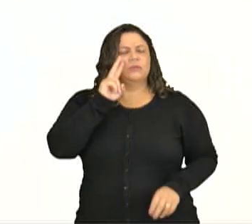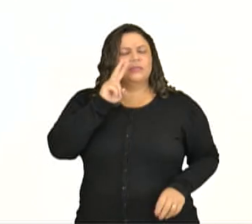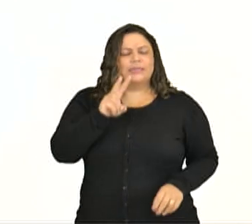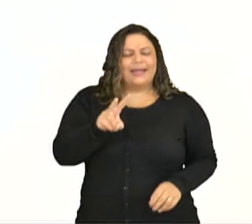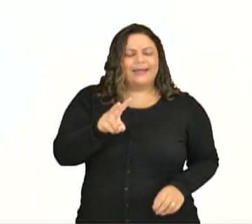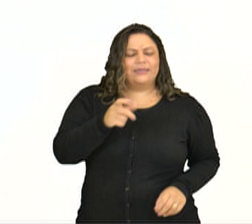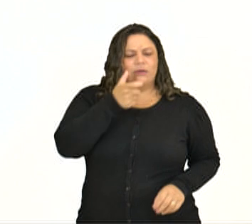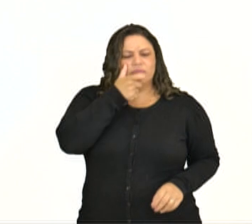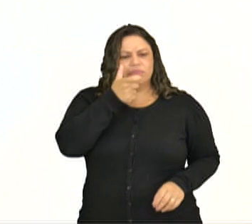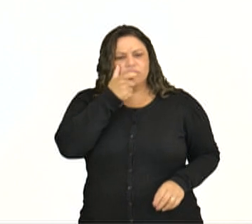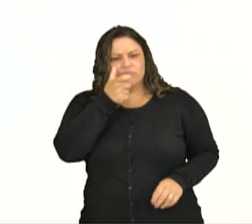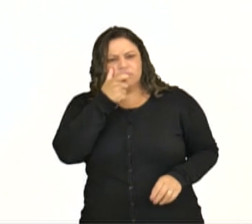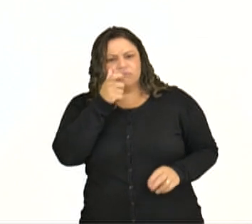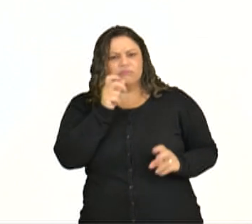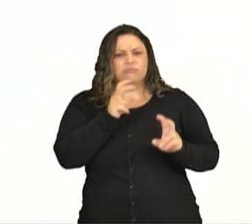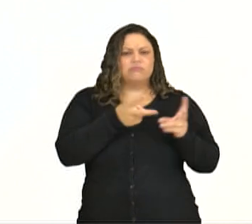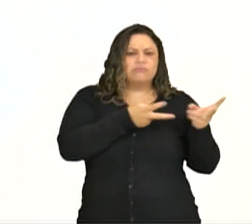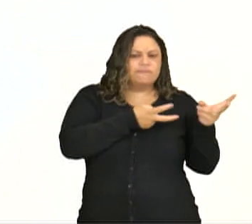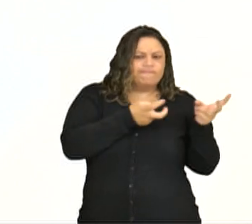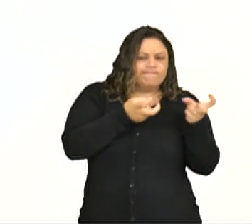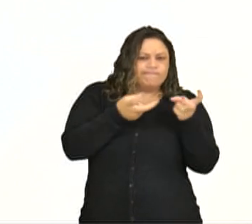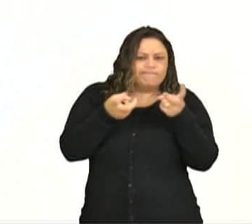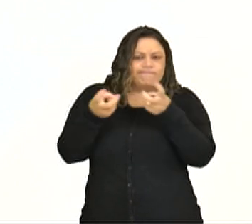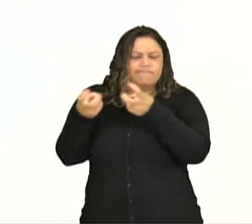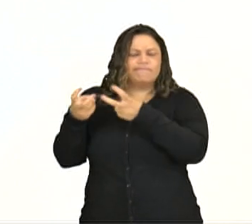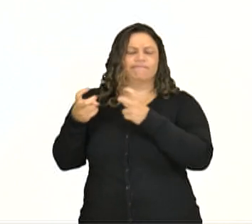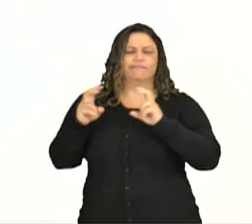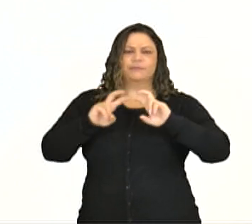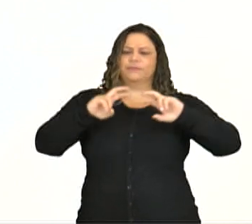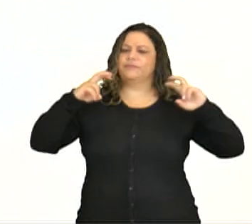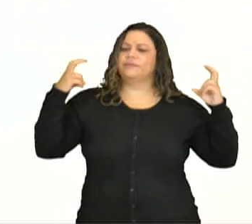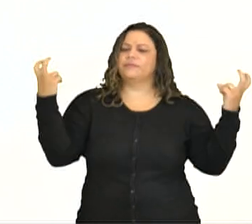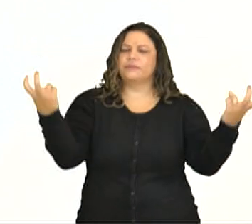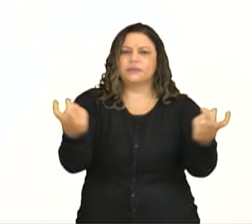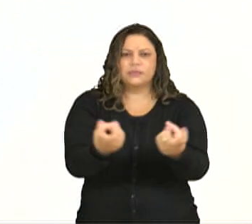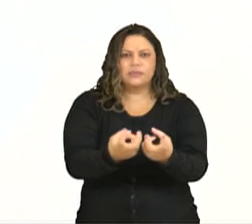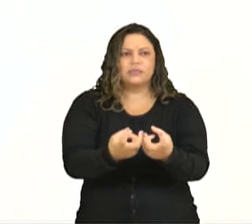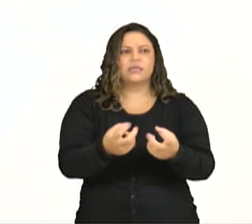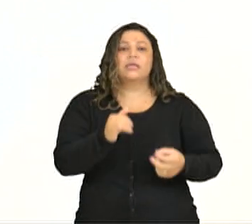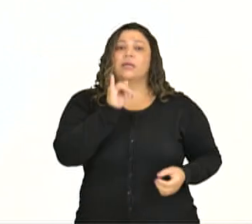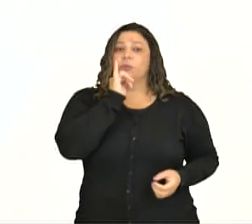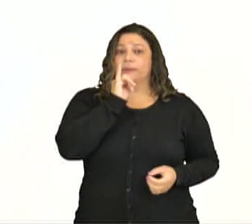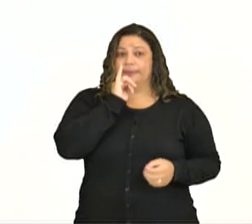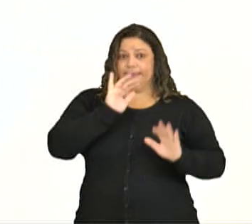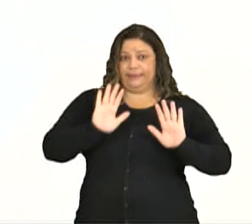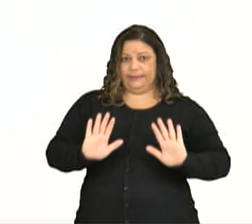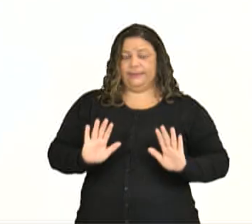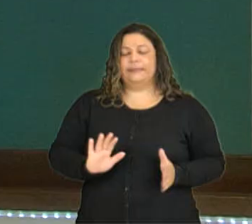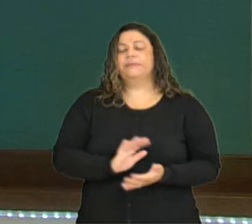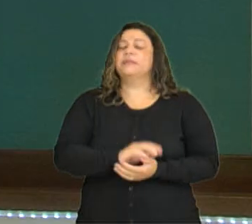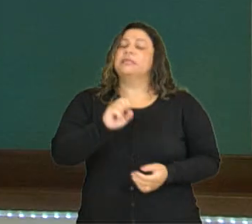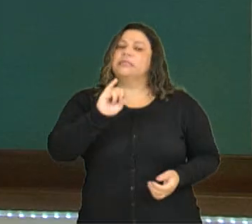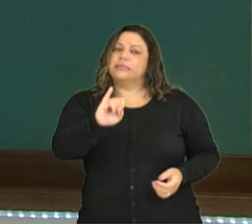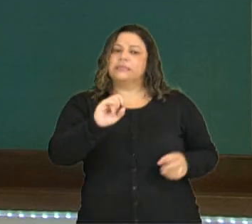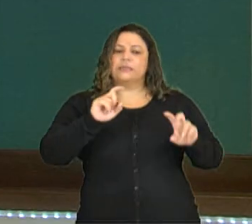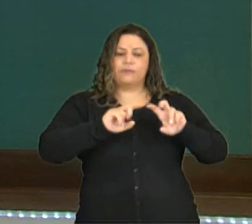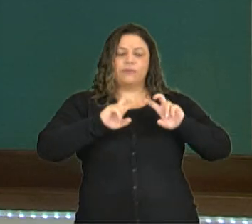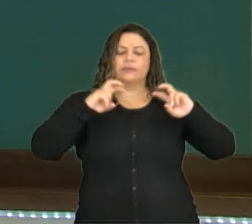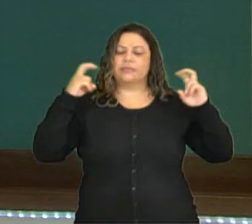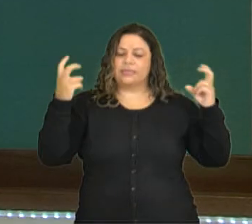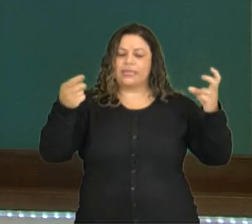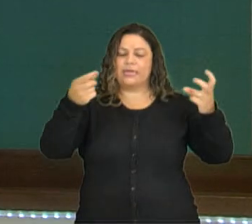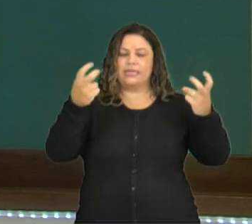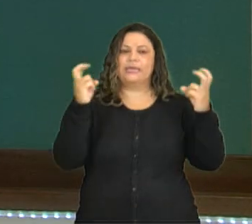vários mecanismos ali dentro da roda. Por exemplo, vou citar um para vocês. Se você está na roda e você vai para o